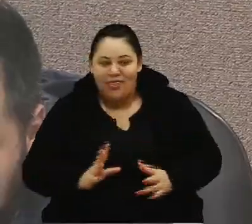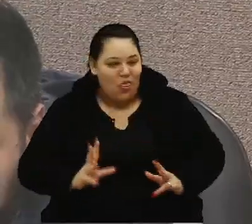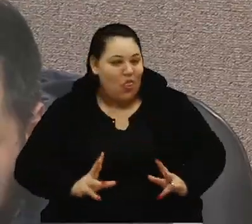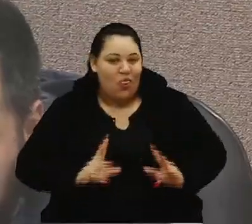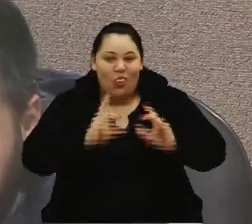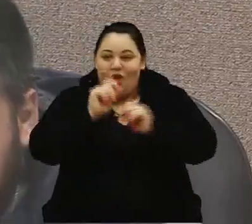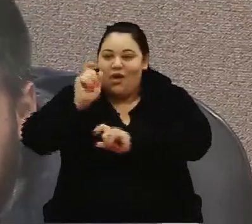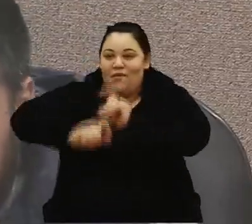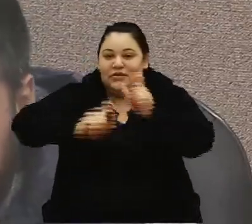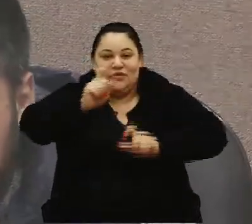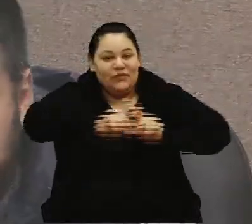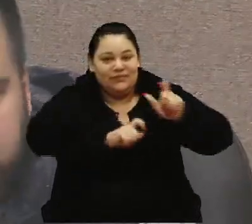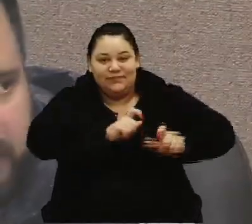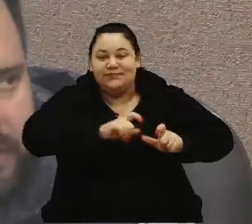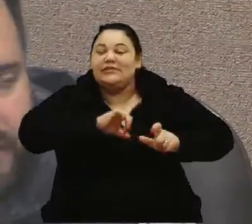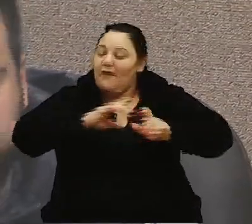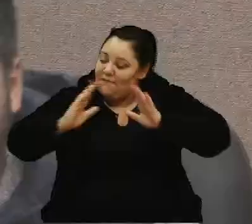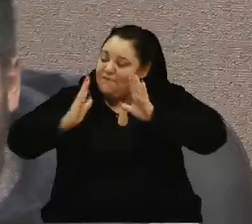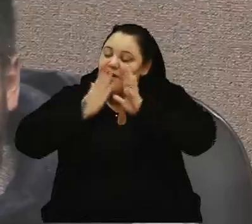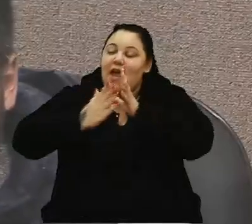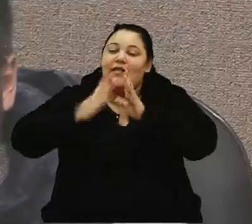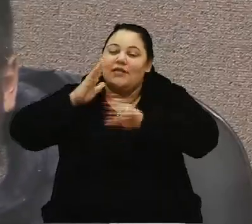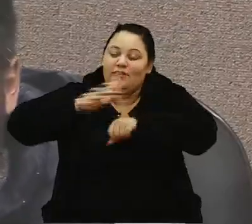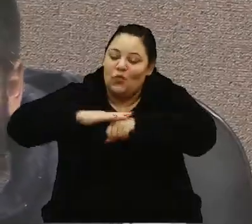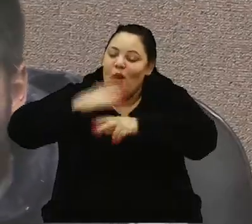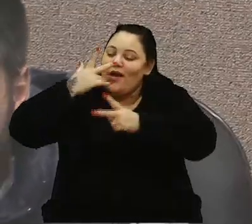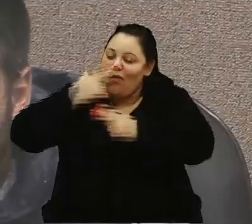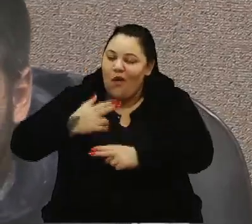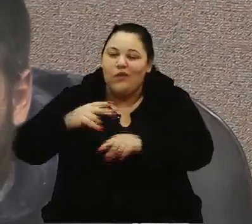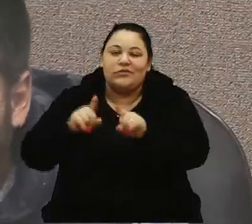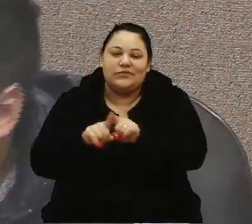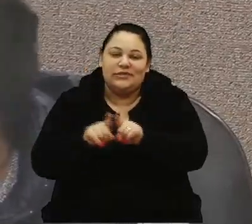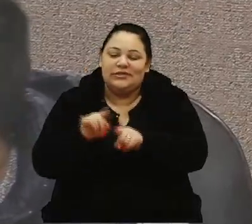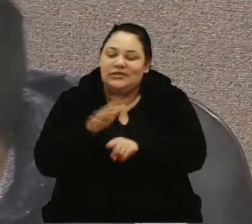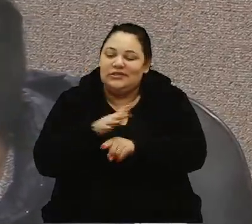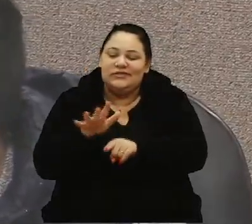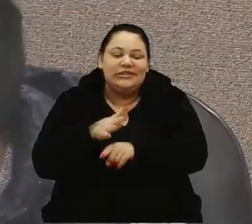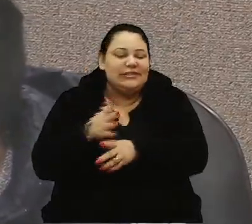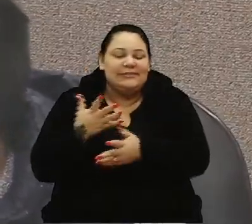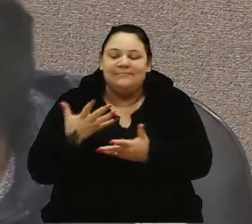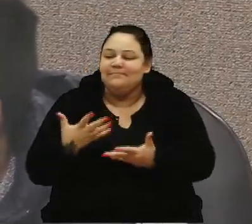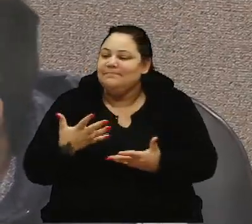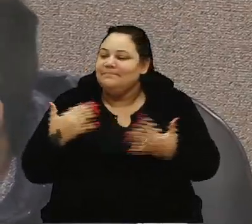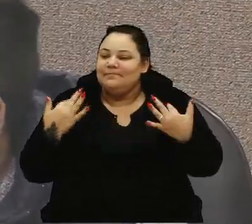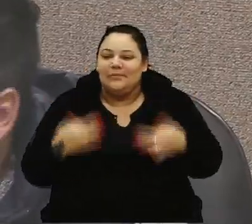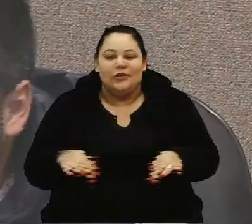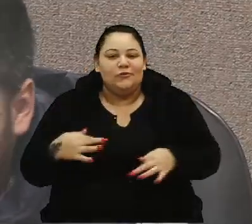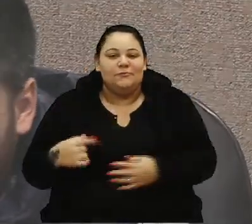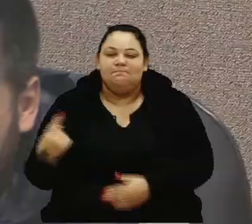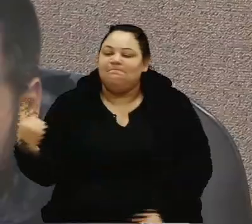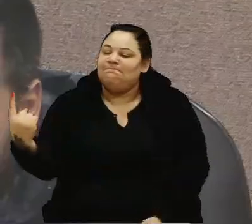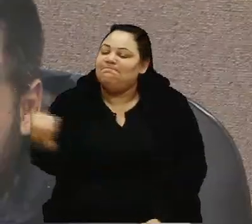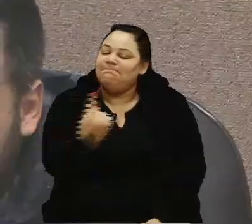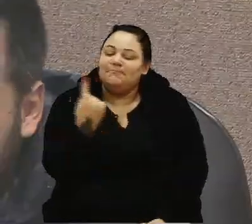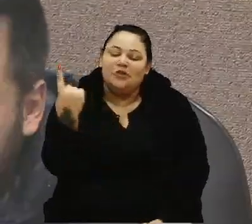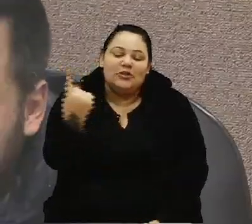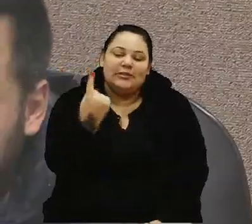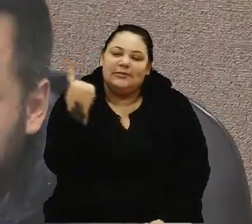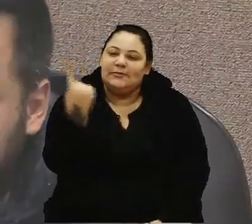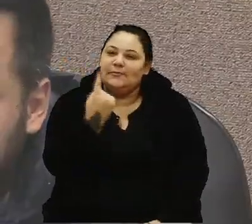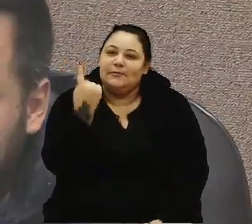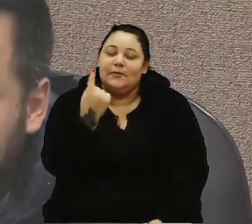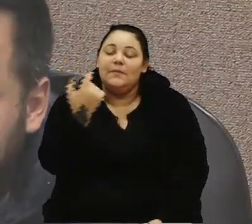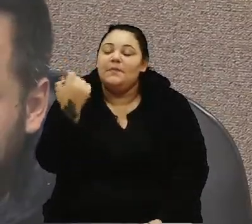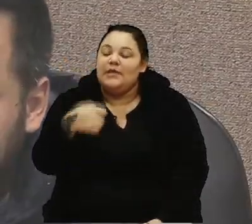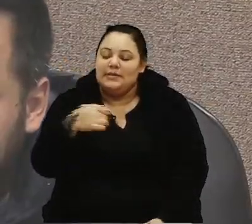que enfrenta a mesma dor e que muitas vezes é uma dor quase solitária, então precisa ter essa parceria, precisa